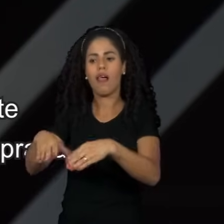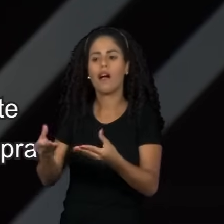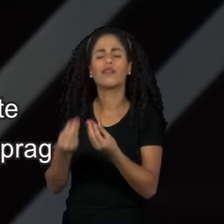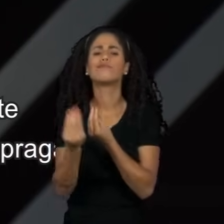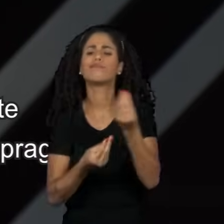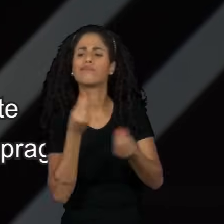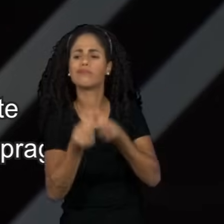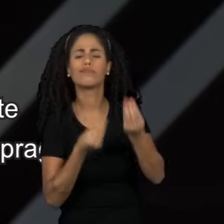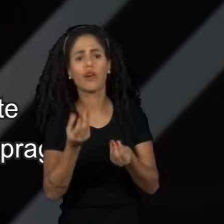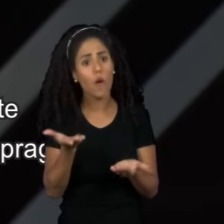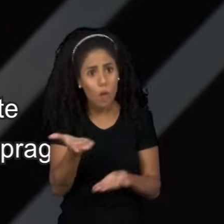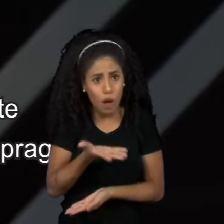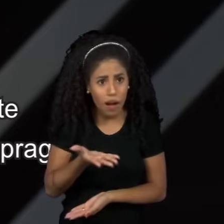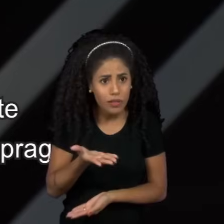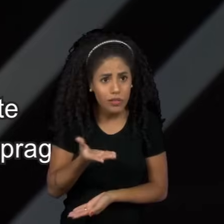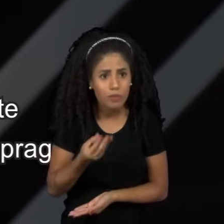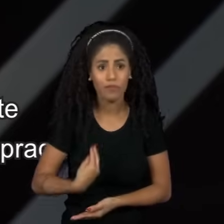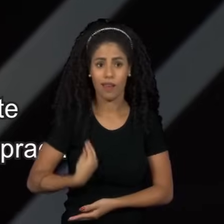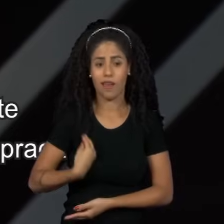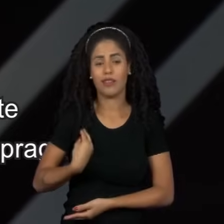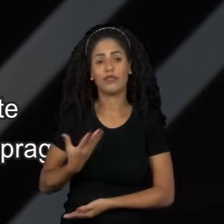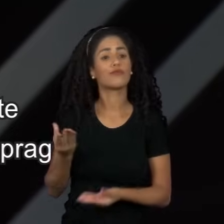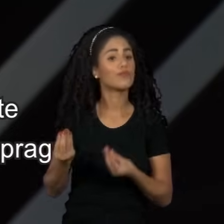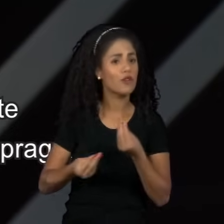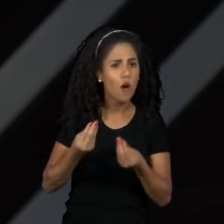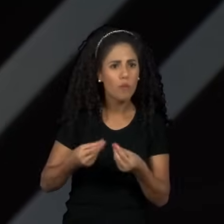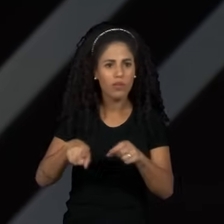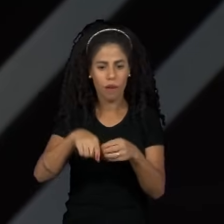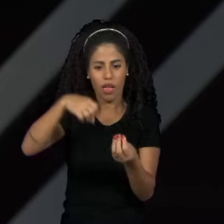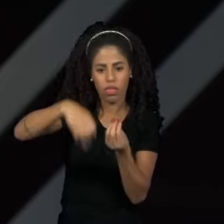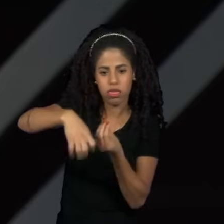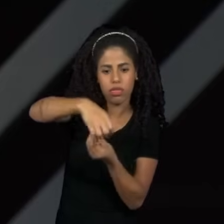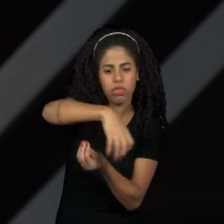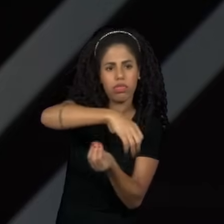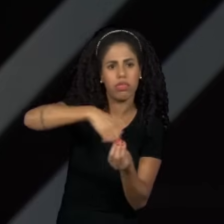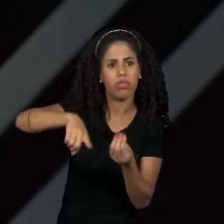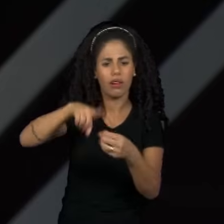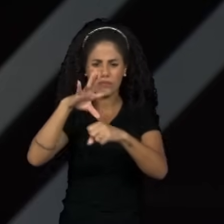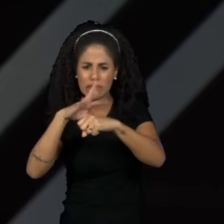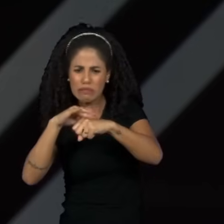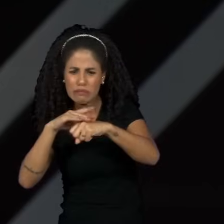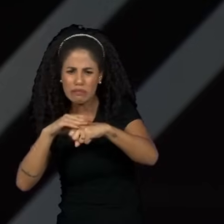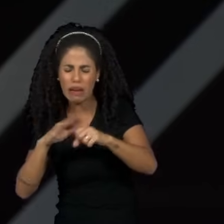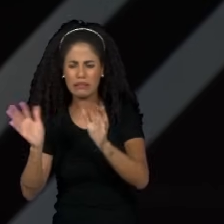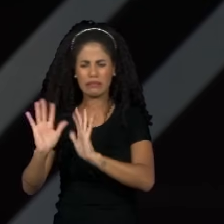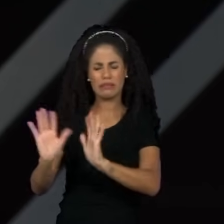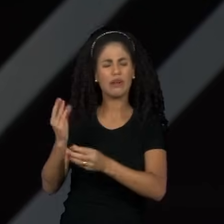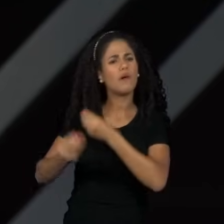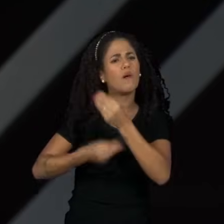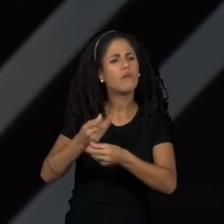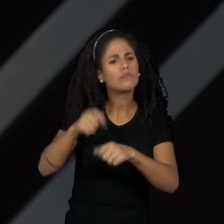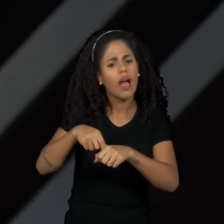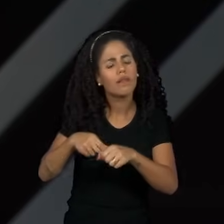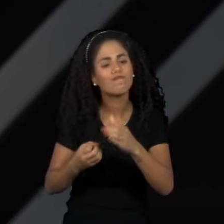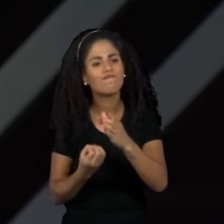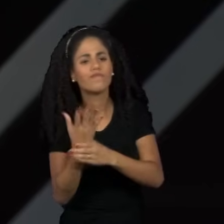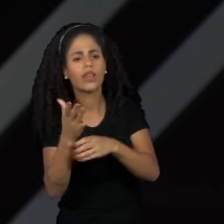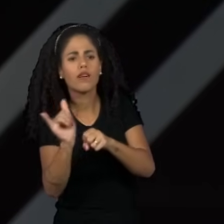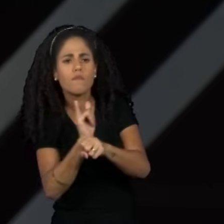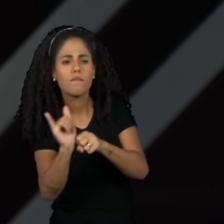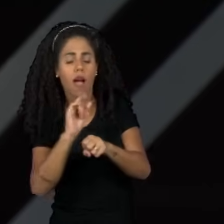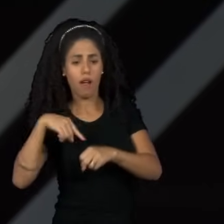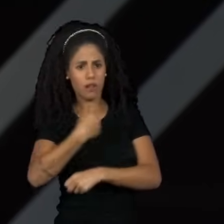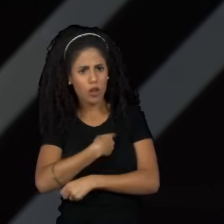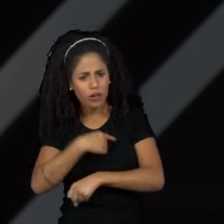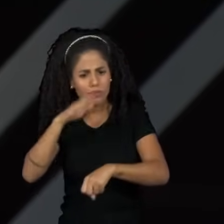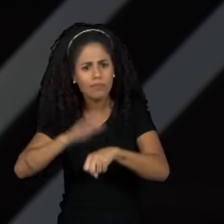para tais, por nós consideradas pragas e doenças, não seria mais eficiente, mais inteligente